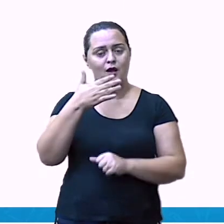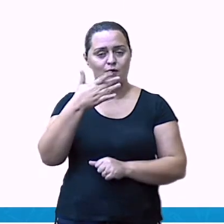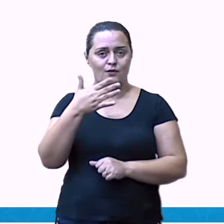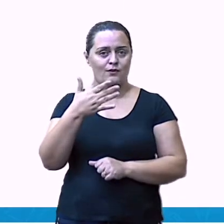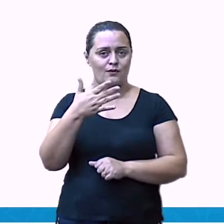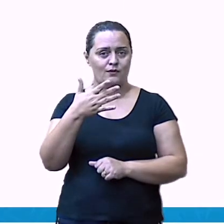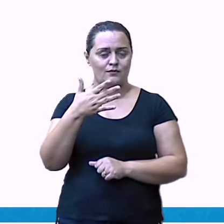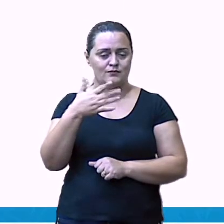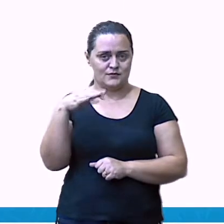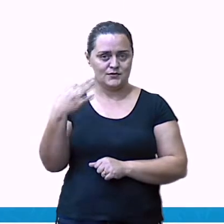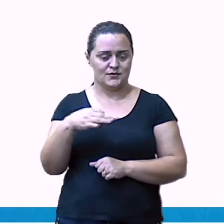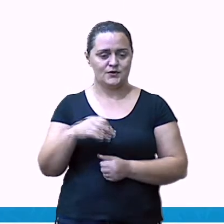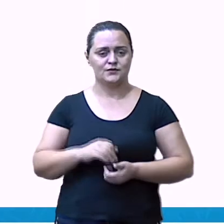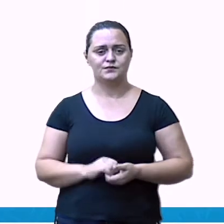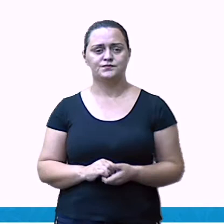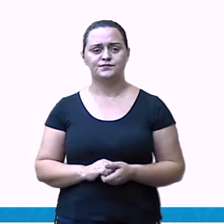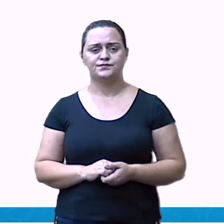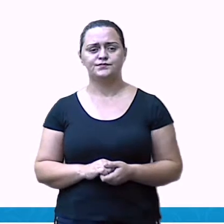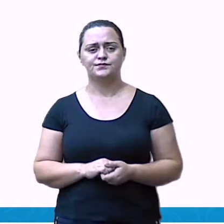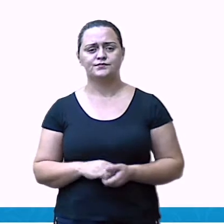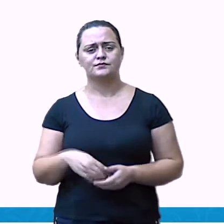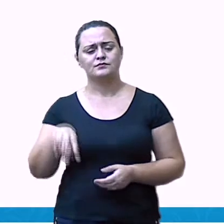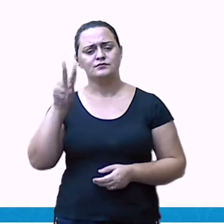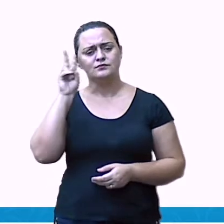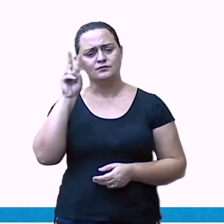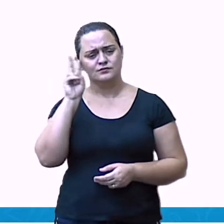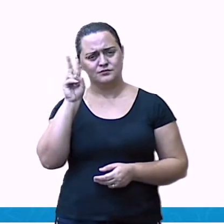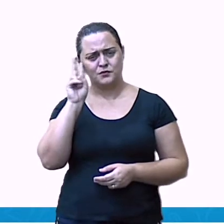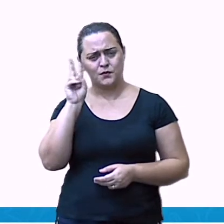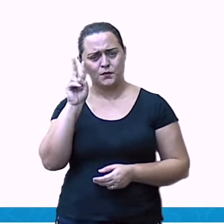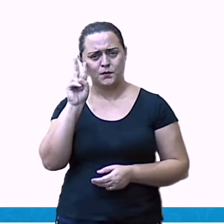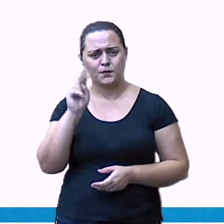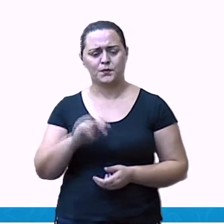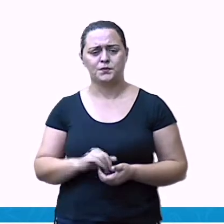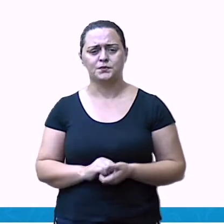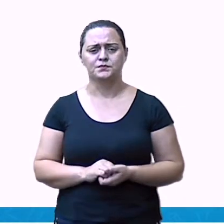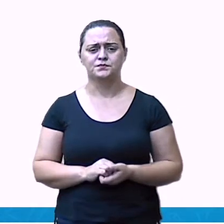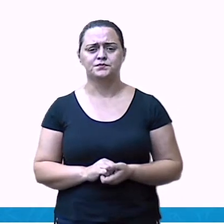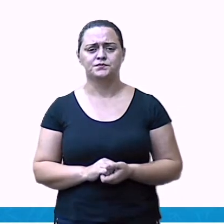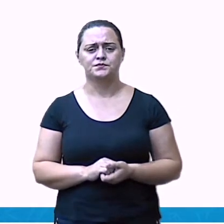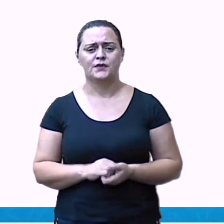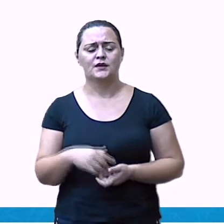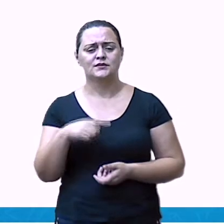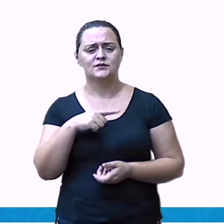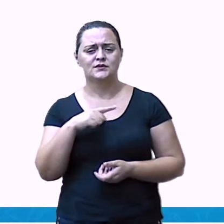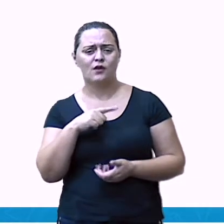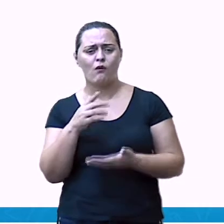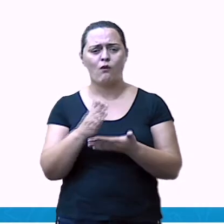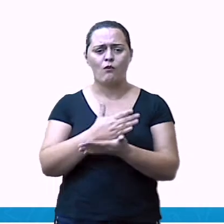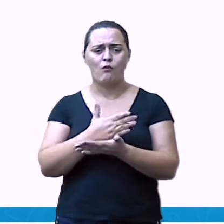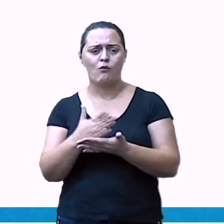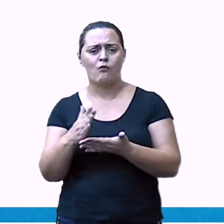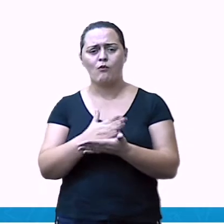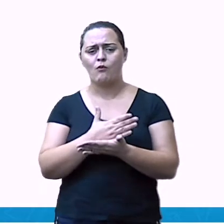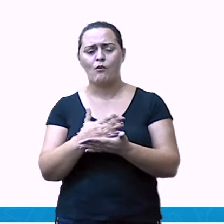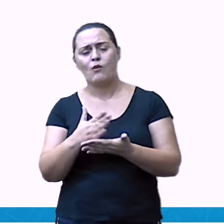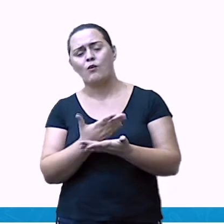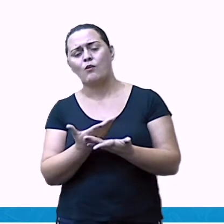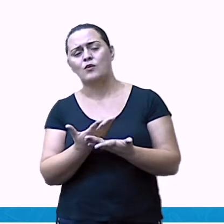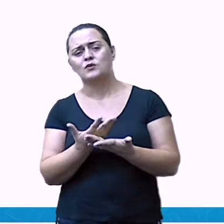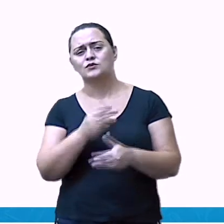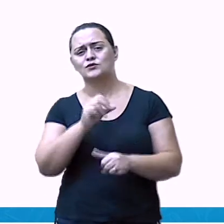Chapeuzinho Vermelho. Na história contada pelo avô, há elementos que se distanciam do conto